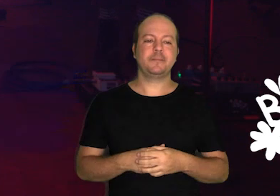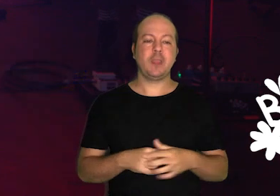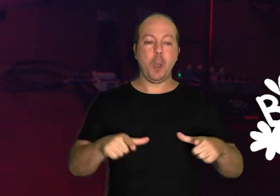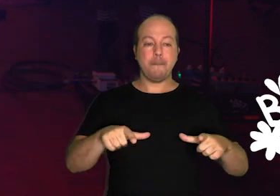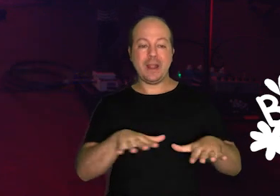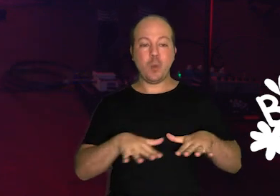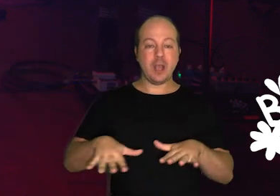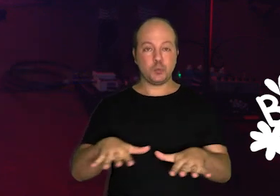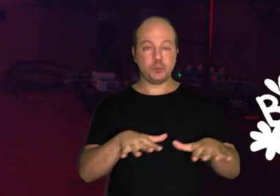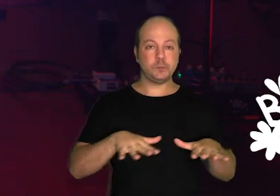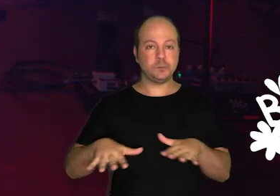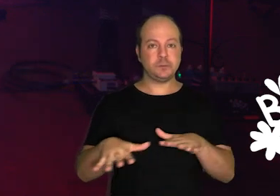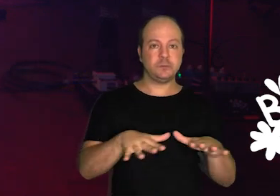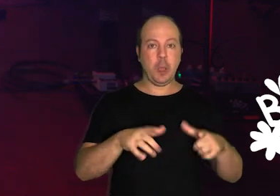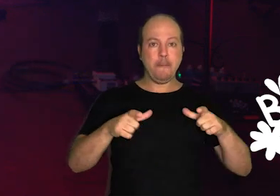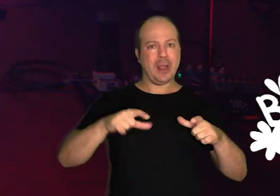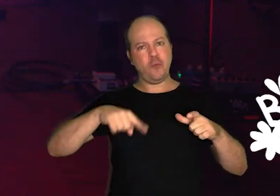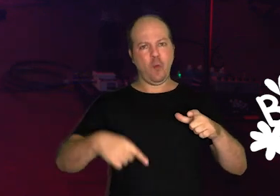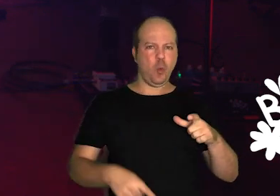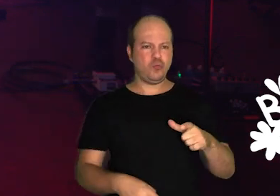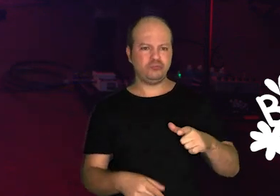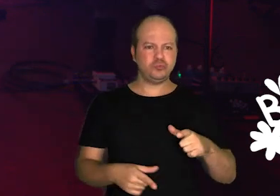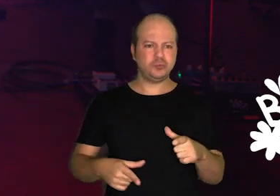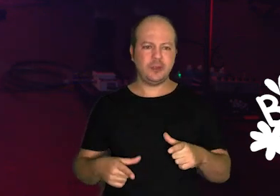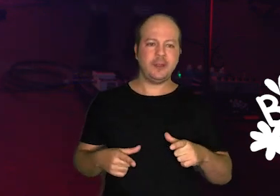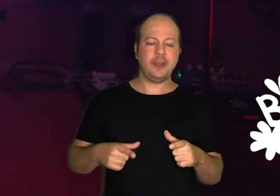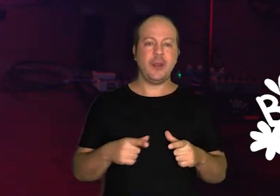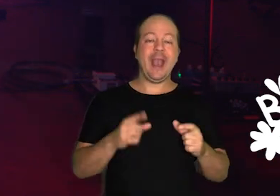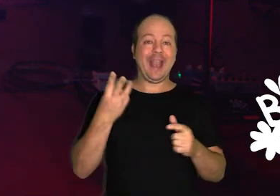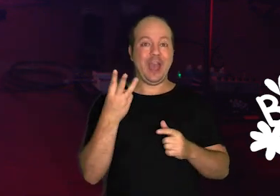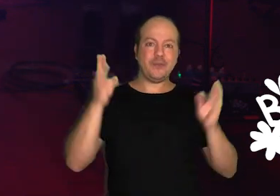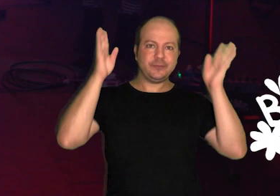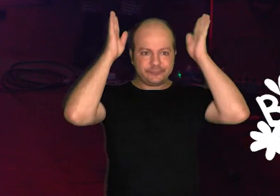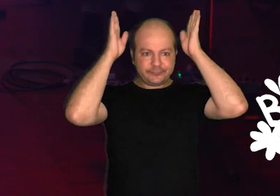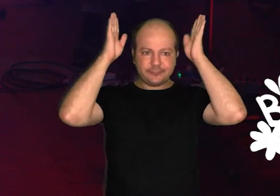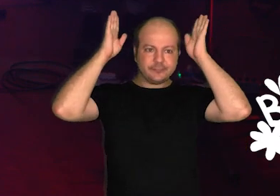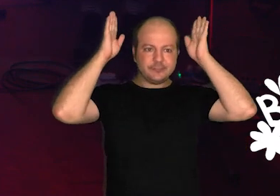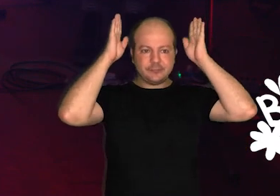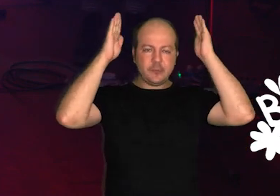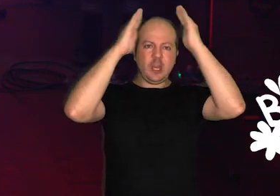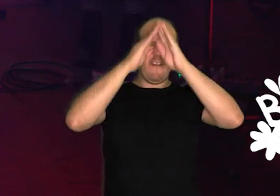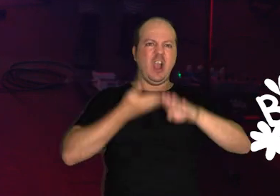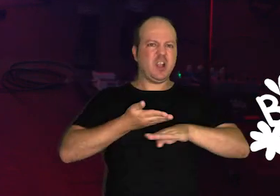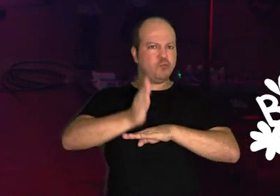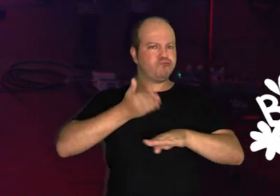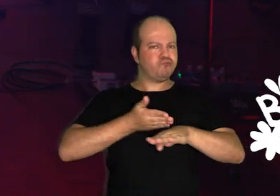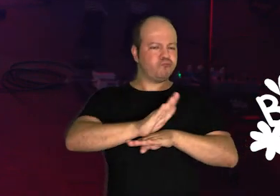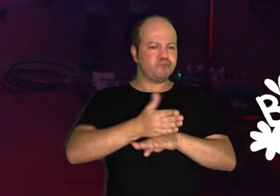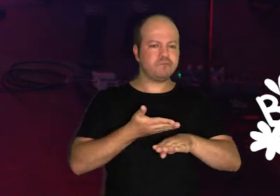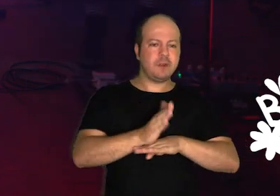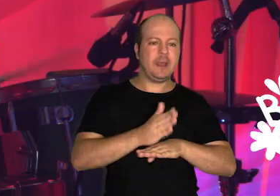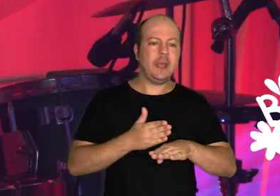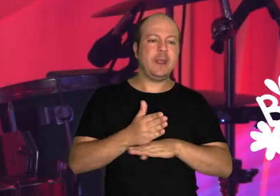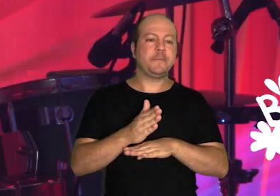prato raso, um prato fundo, um garfinho e um facão.